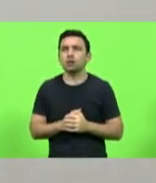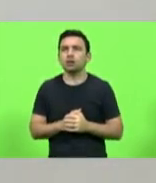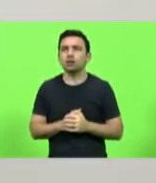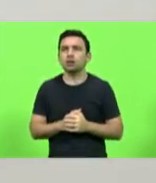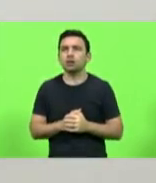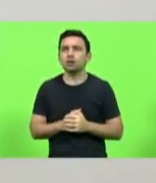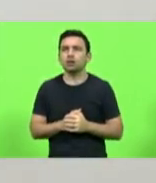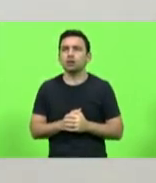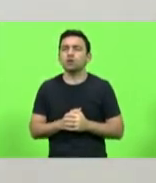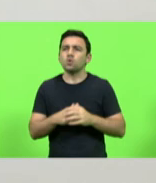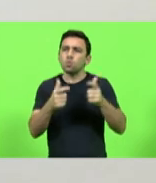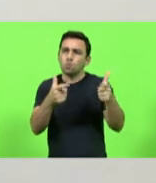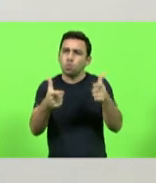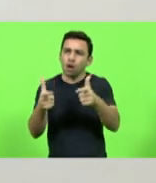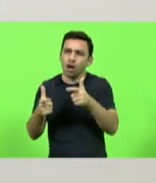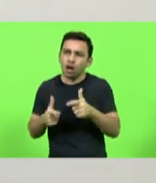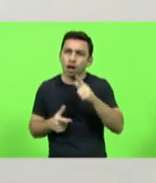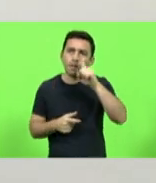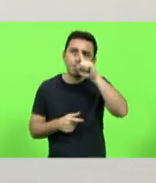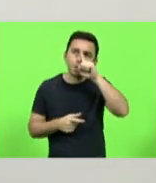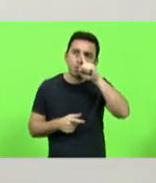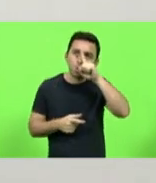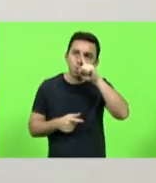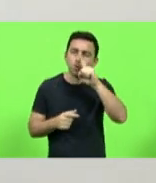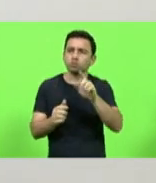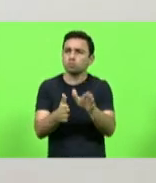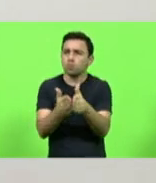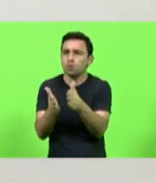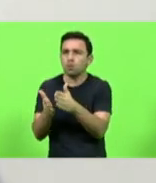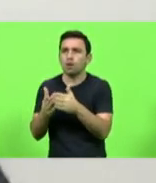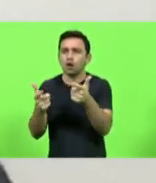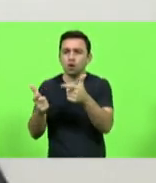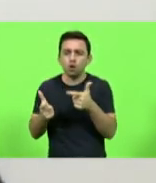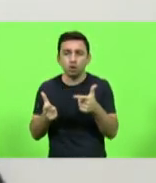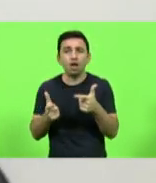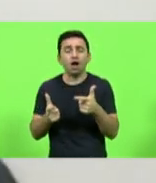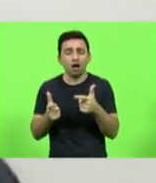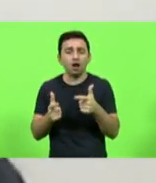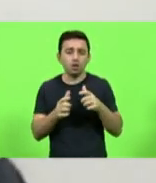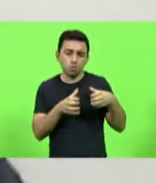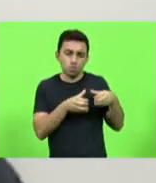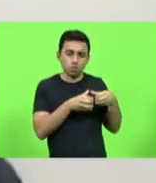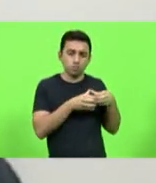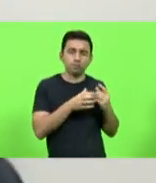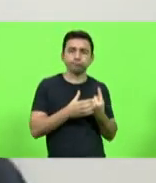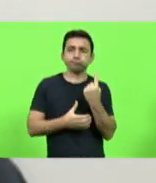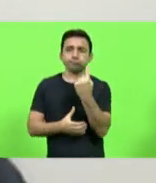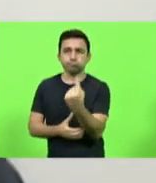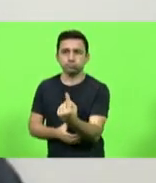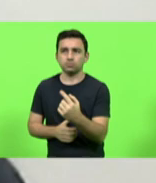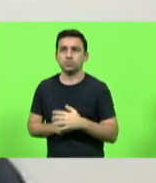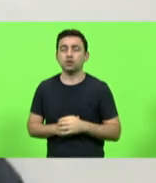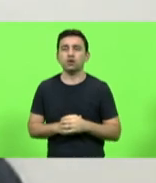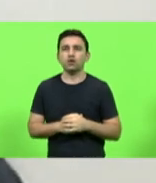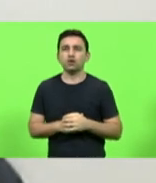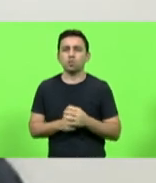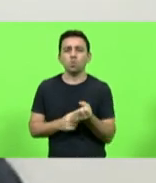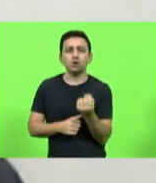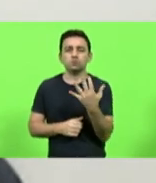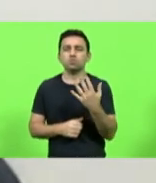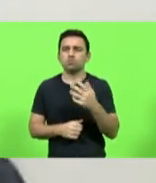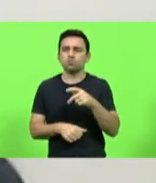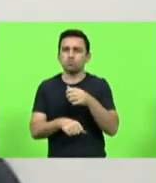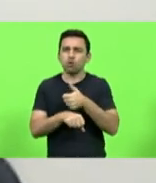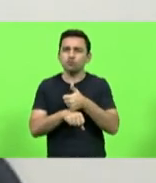dos territórios em termos de riscos e vulnerabilidades para alocar essas equipes. Então, o número de profissionais não pode ser pensado